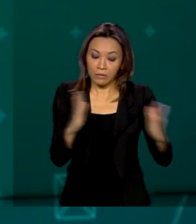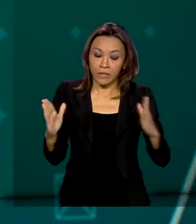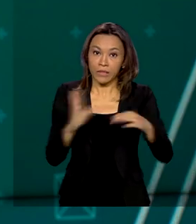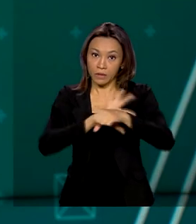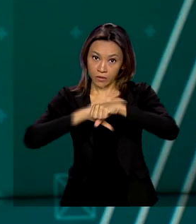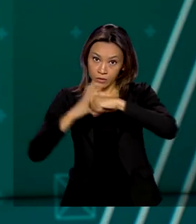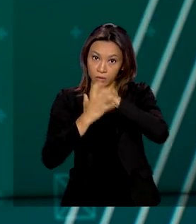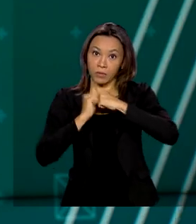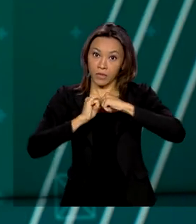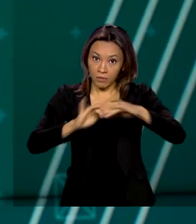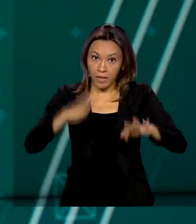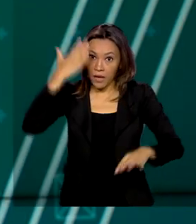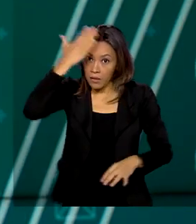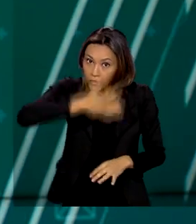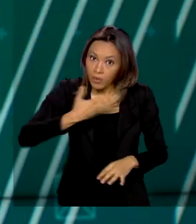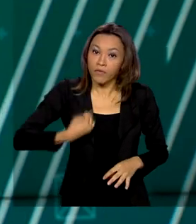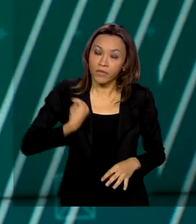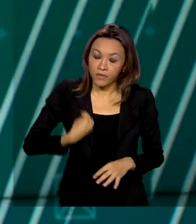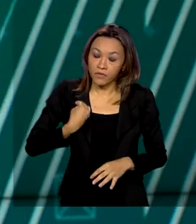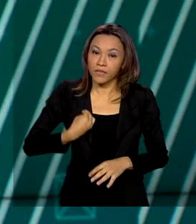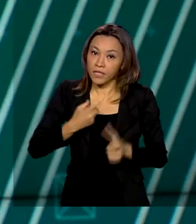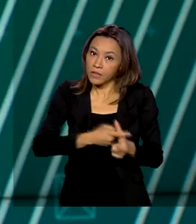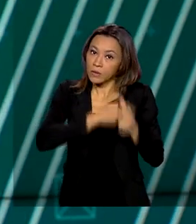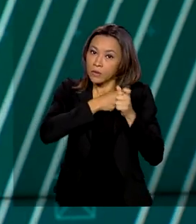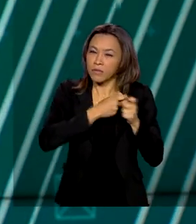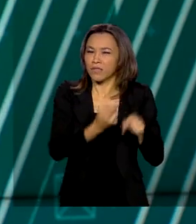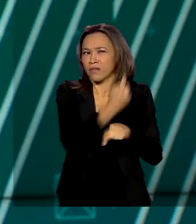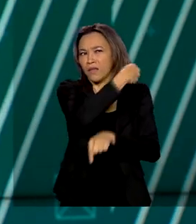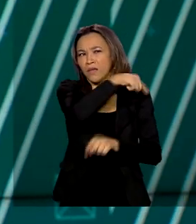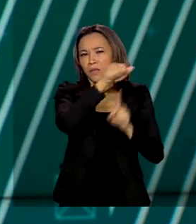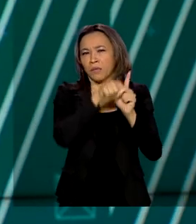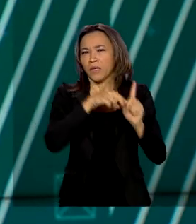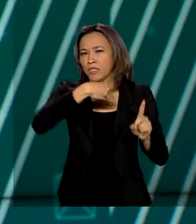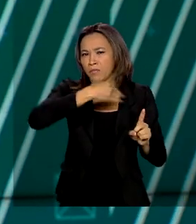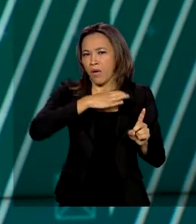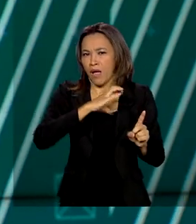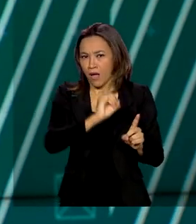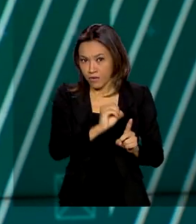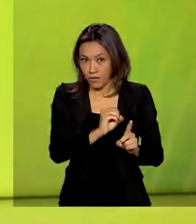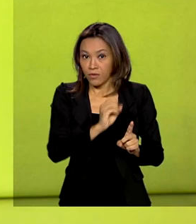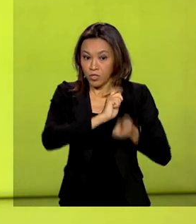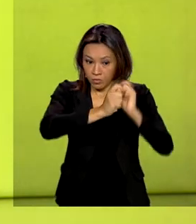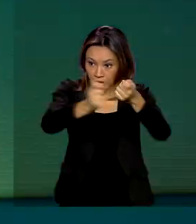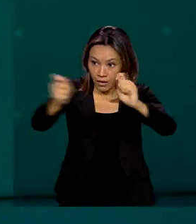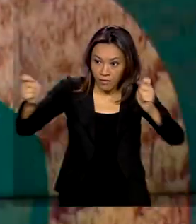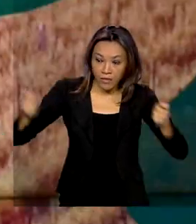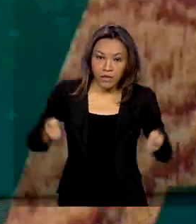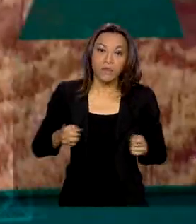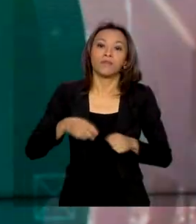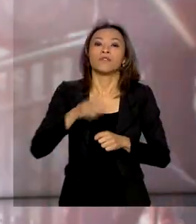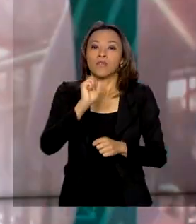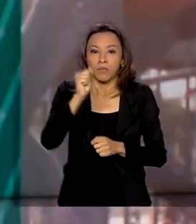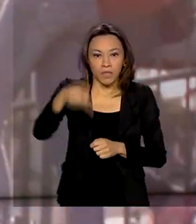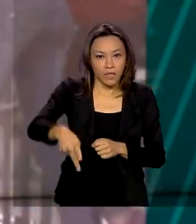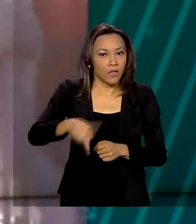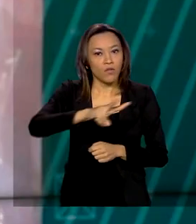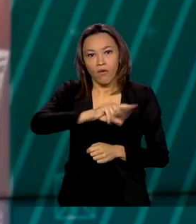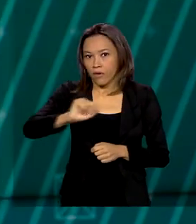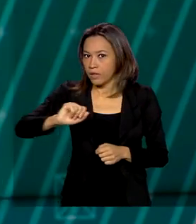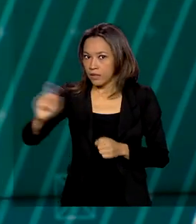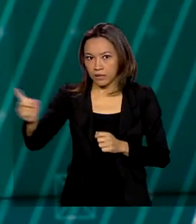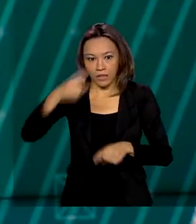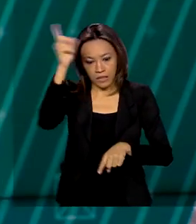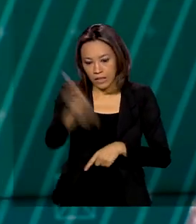a pandemia a comprovação de vida está suspensa desde março do ano passado e os pagamentos dos benefícios não serão